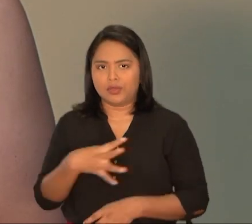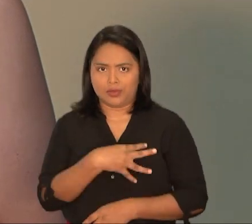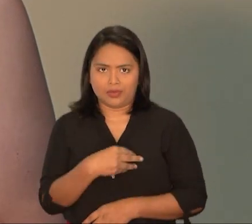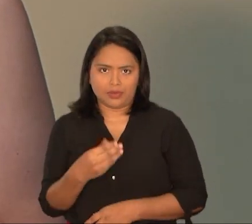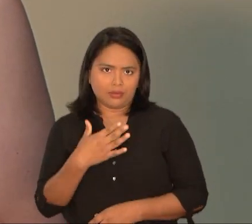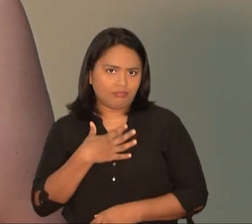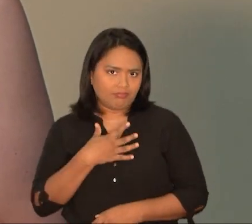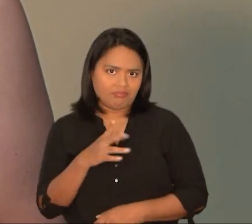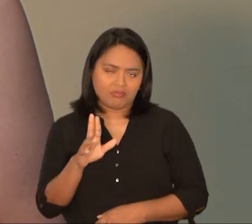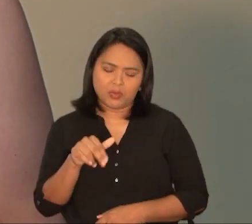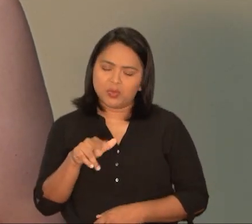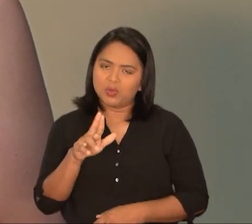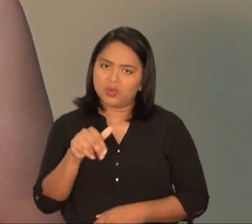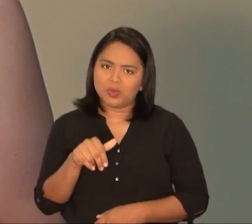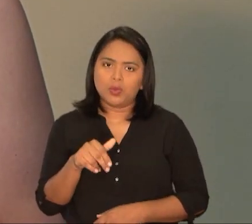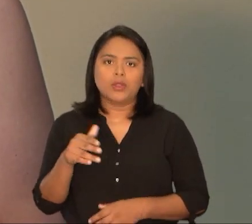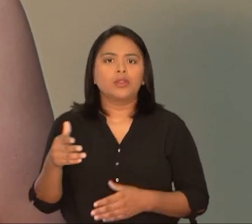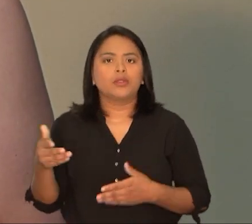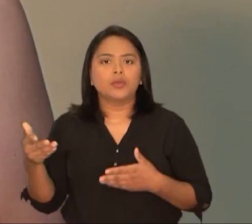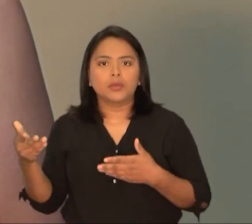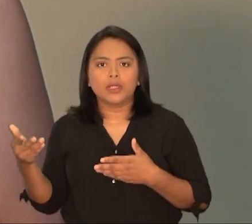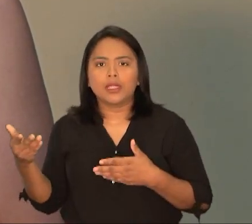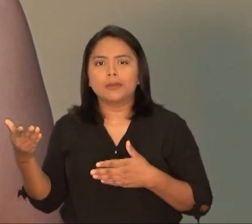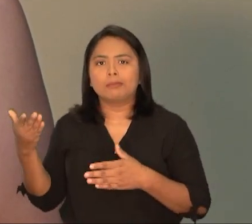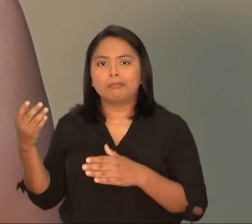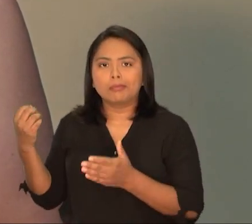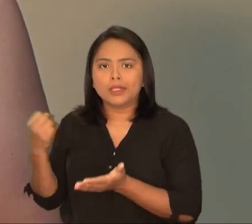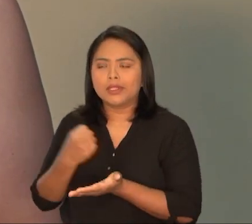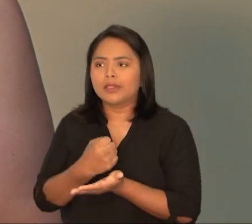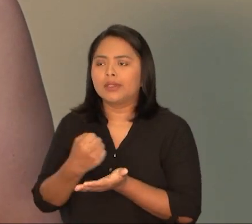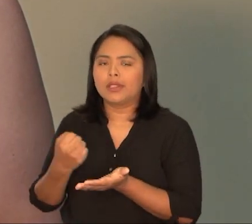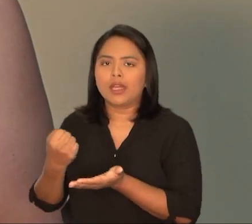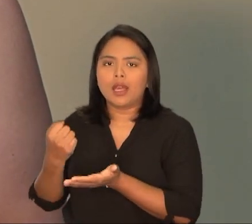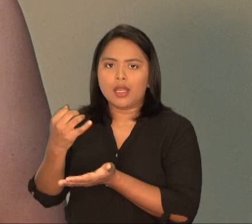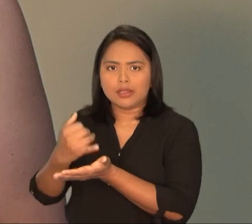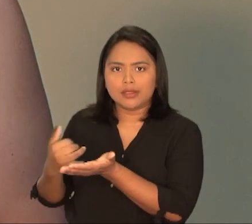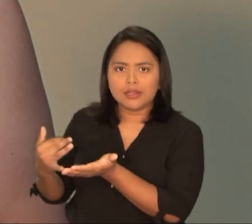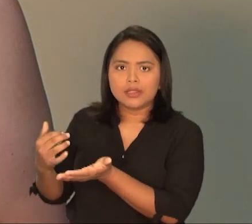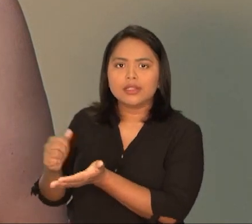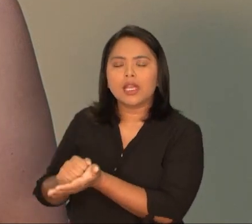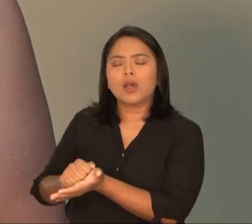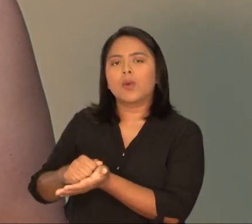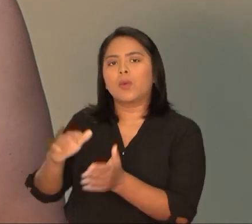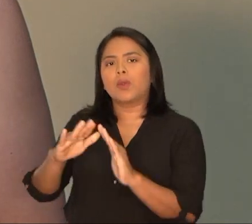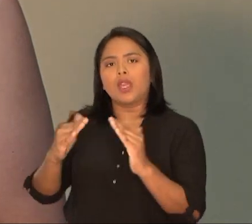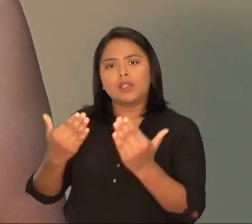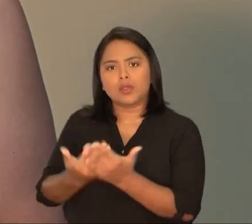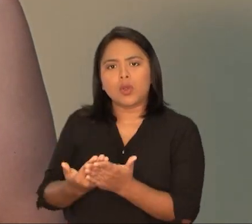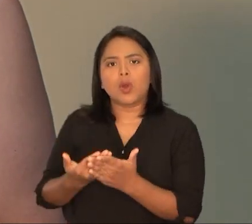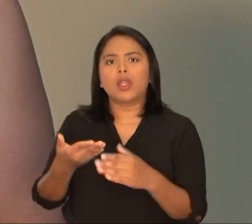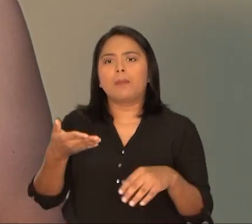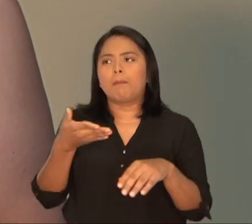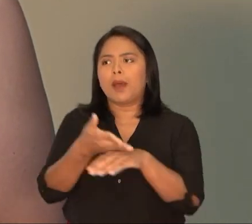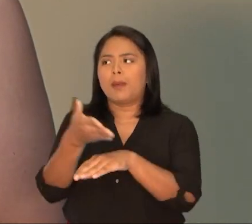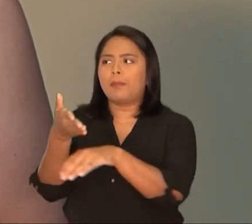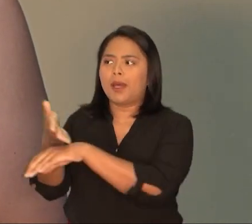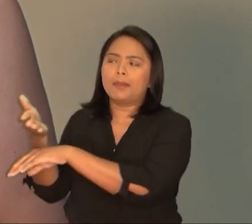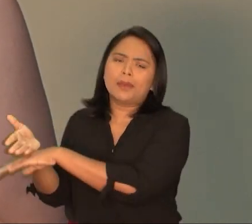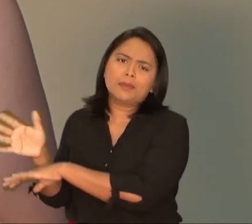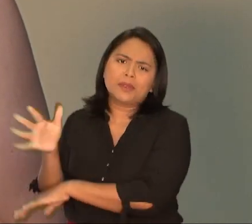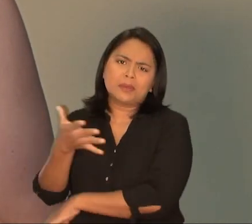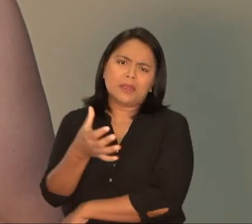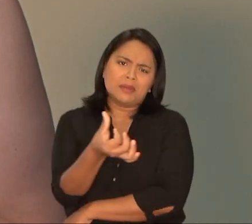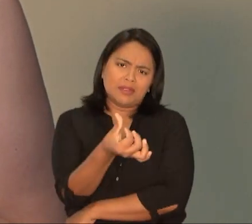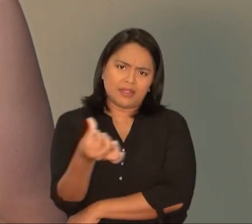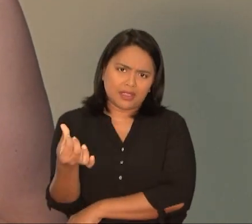Eu colocava ele na escola, ele percorreu por várias escolas, eu acho que umas 6 escolas, até encontrar